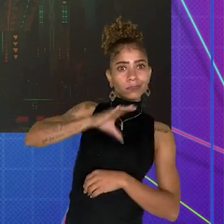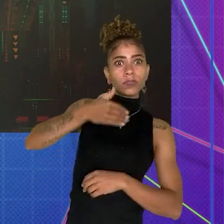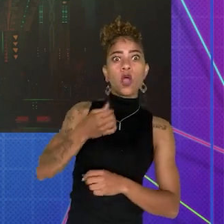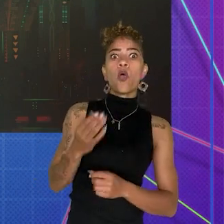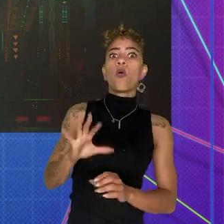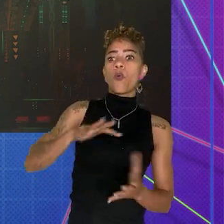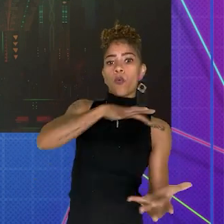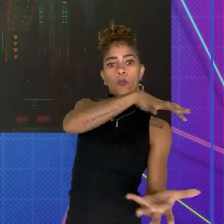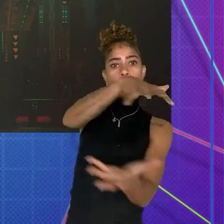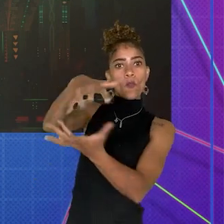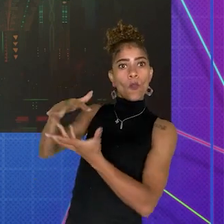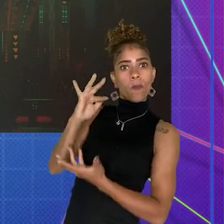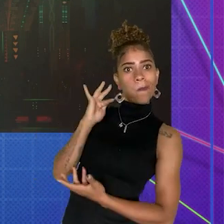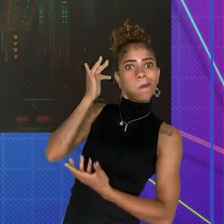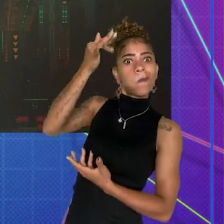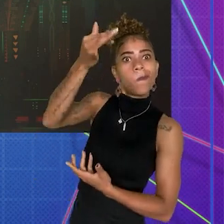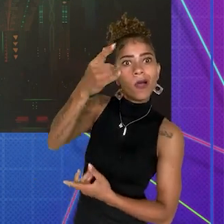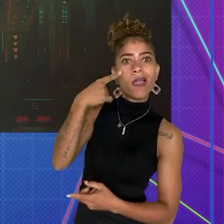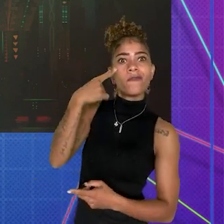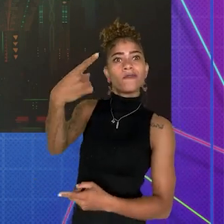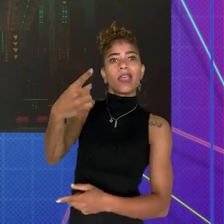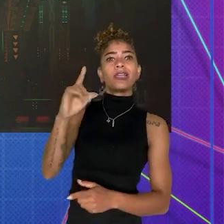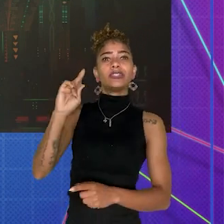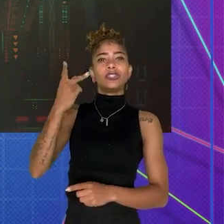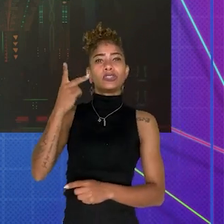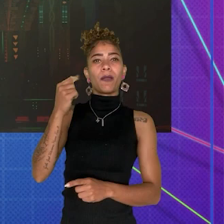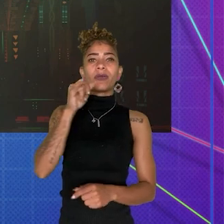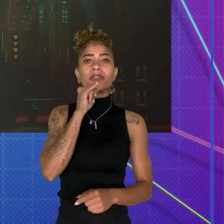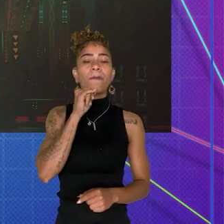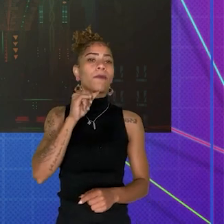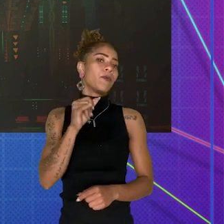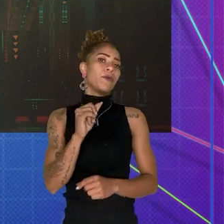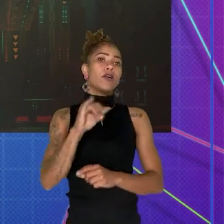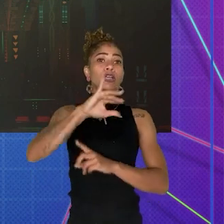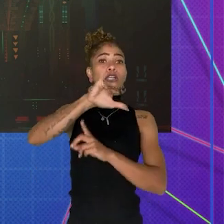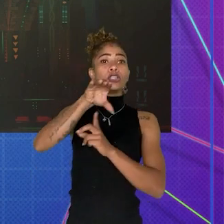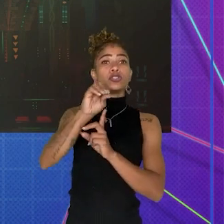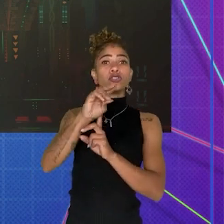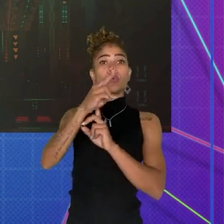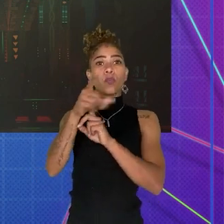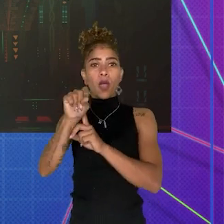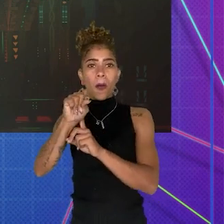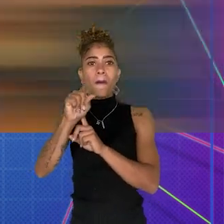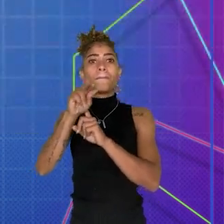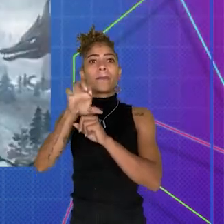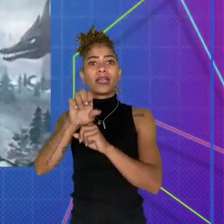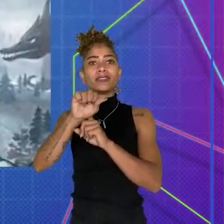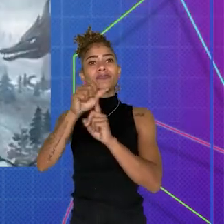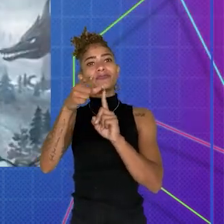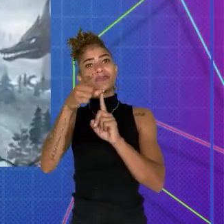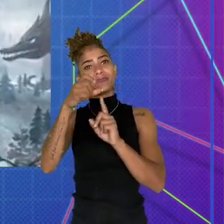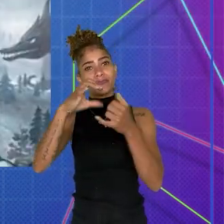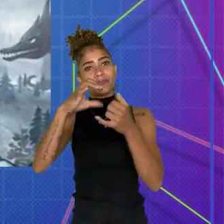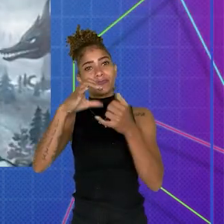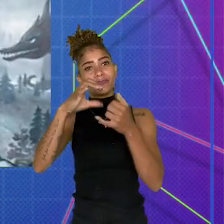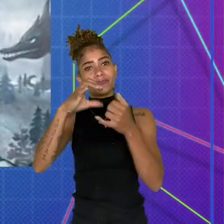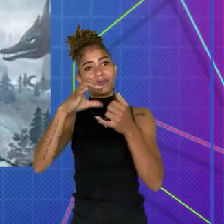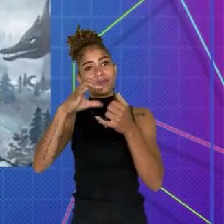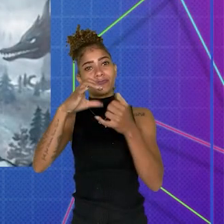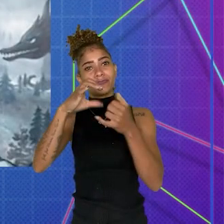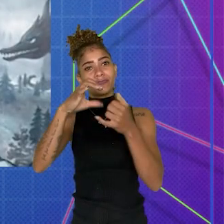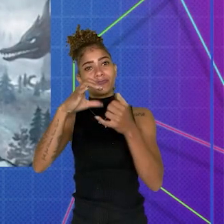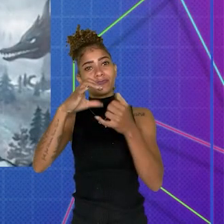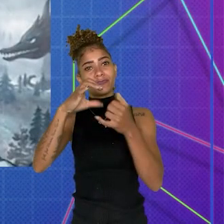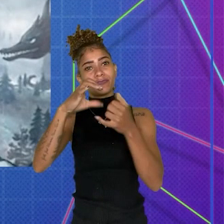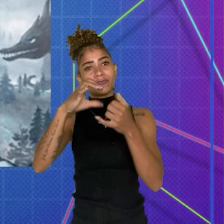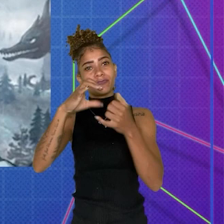em um mundo futurista e reinterpreta contos de fadas clássicos como João e o Pé de Feijão. Child of Light. Capa do jogo.